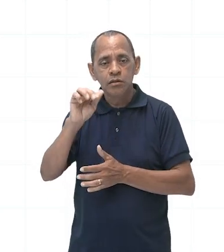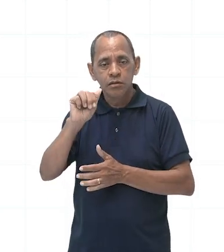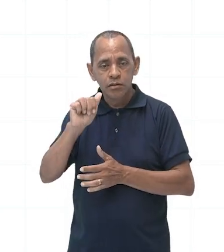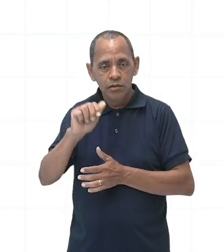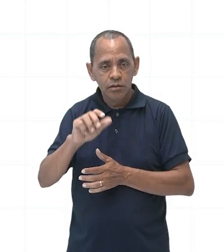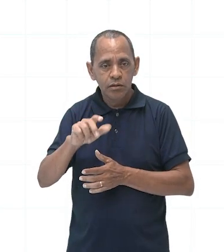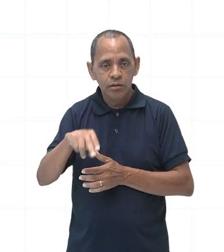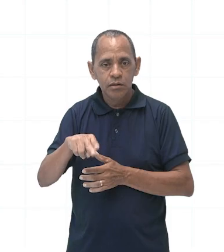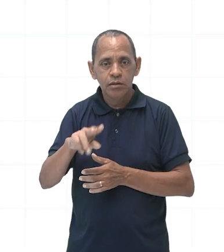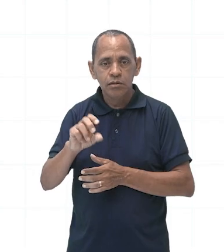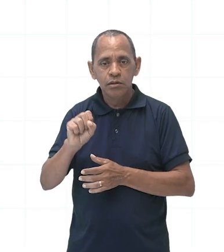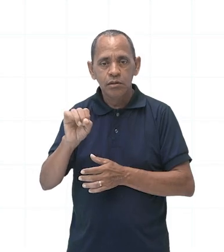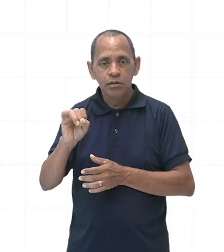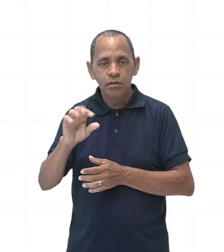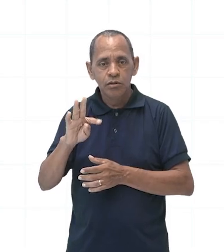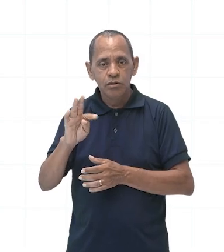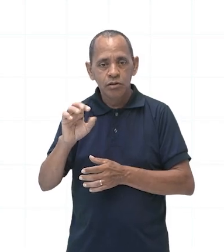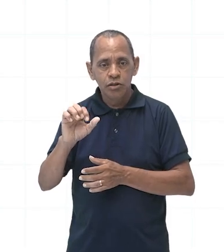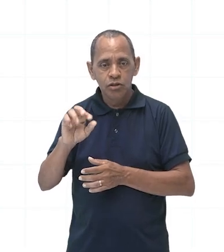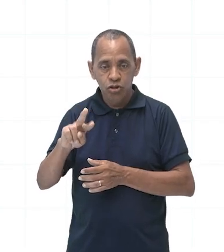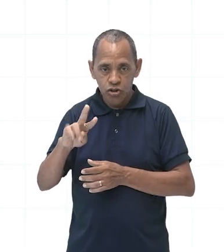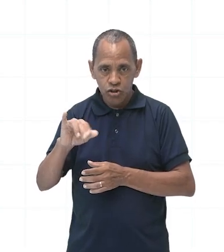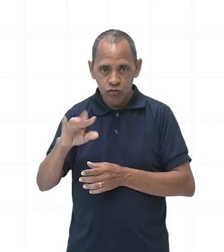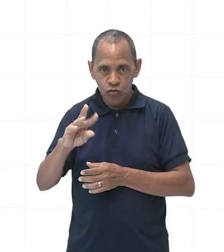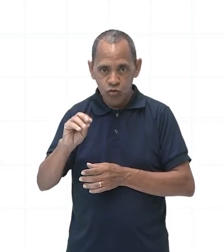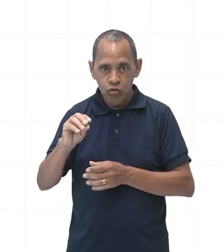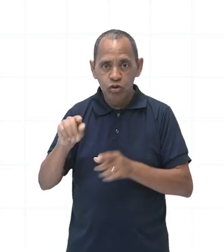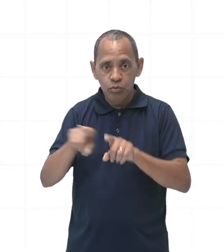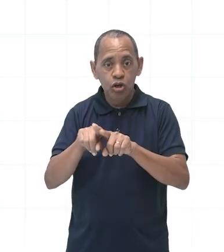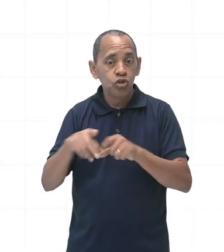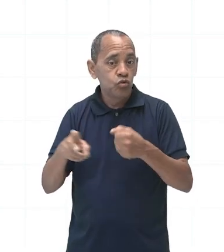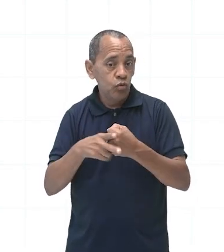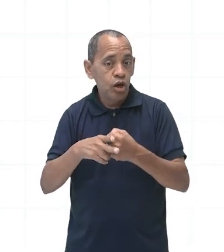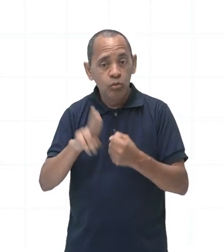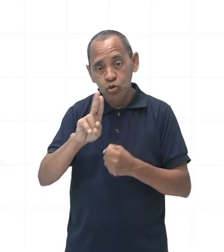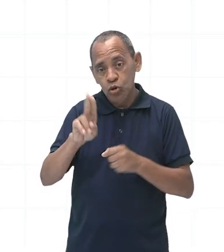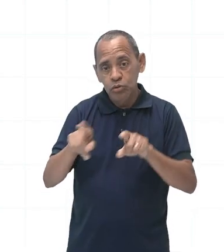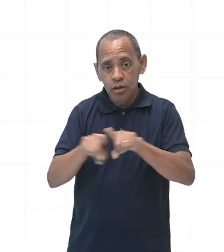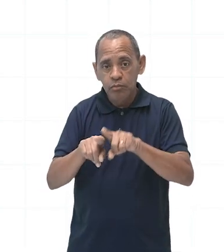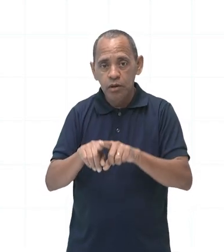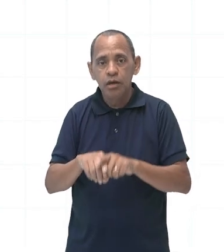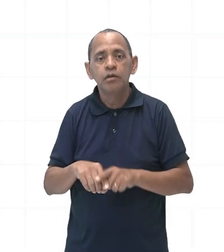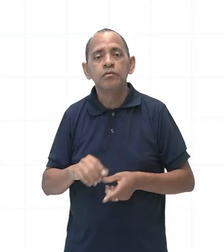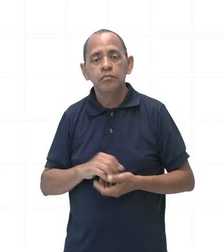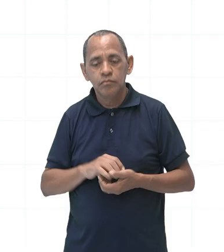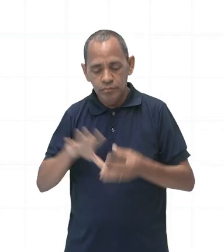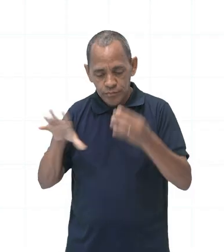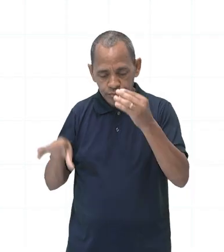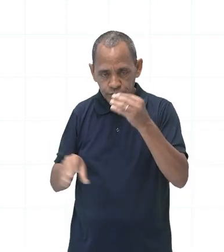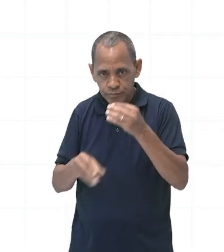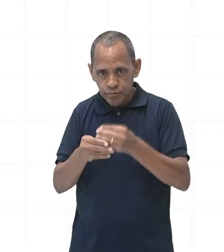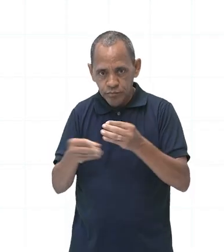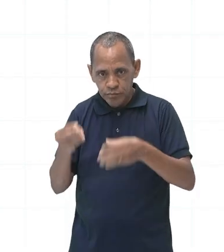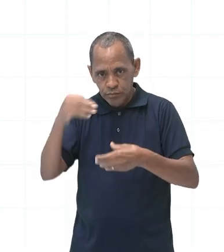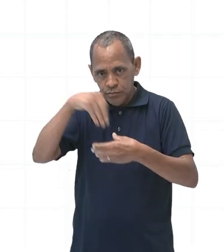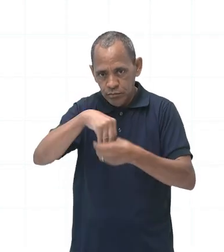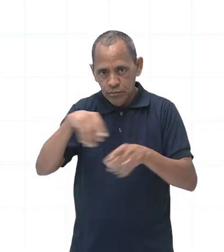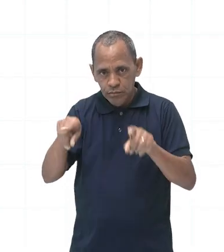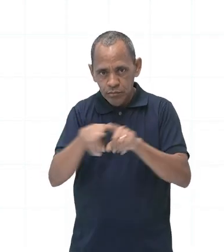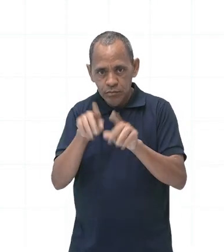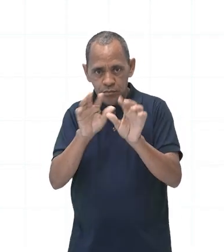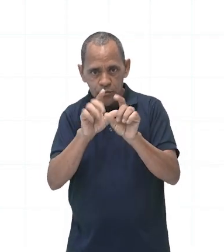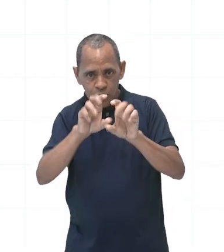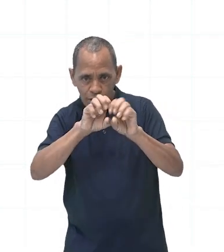completam a significação transitiva, tanto dos verbos como dos nomes. Inclusive, acabamos de verificar os nomes, né?